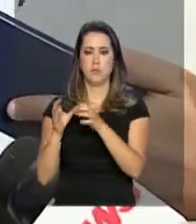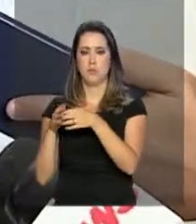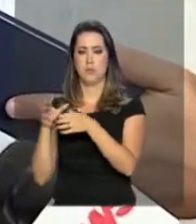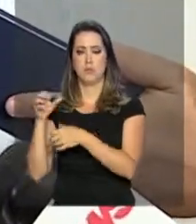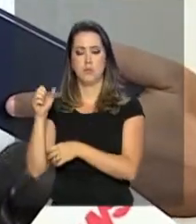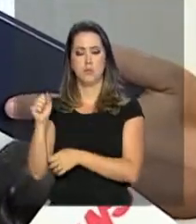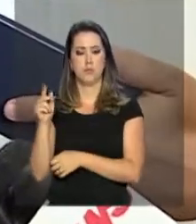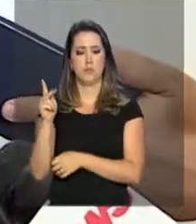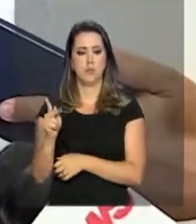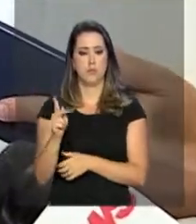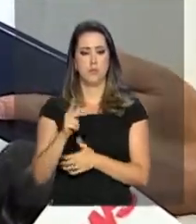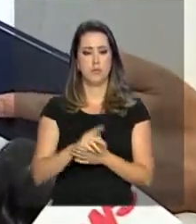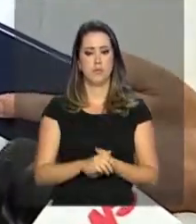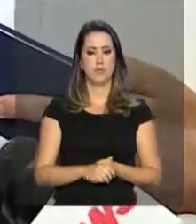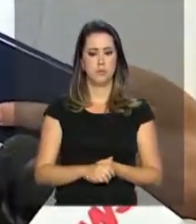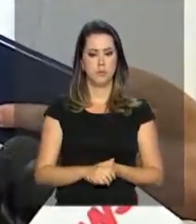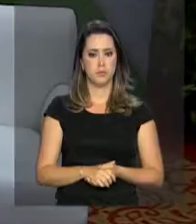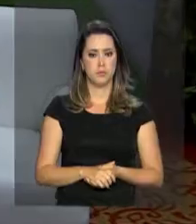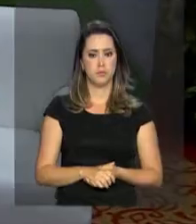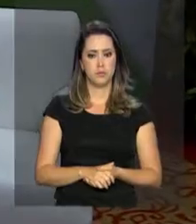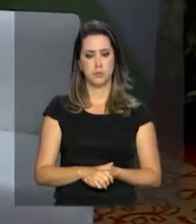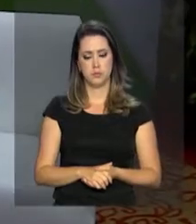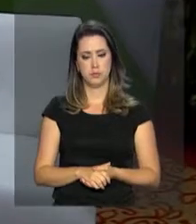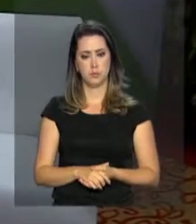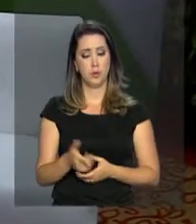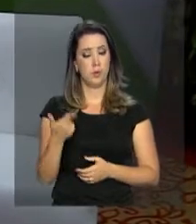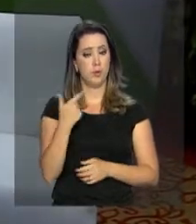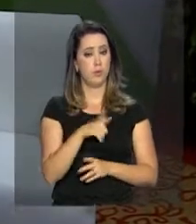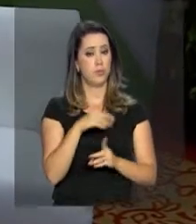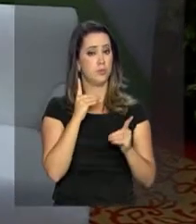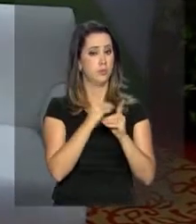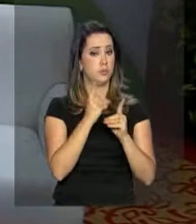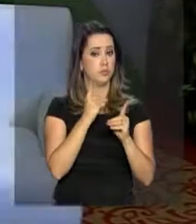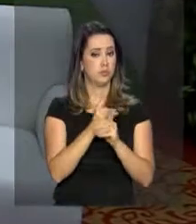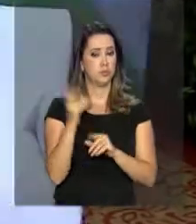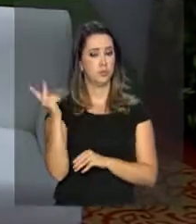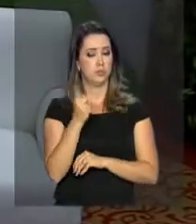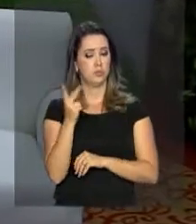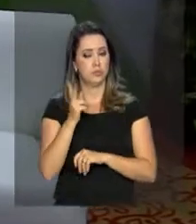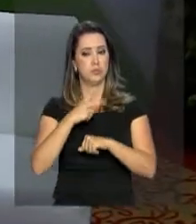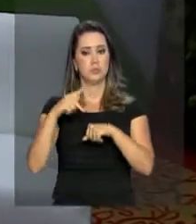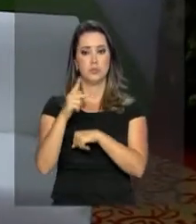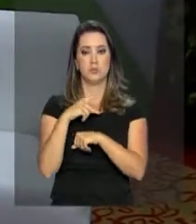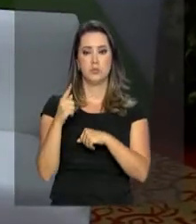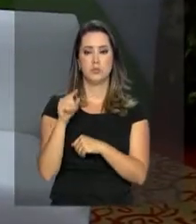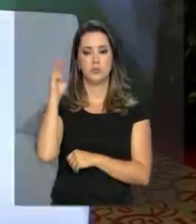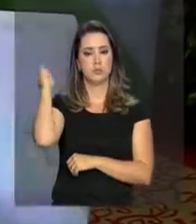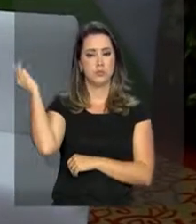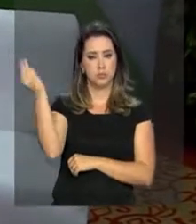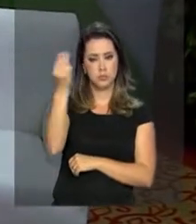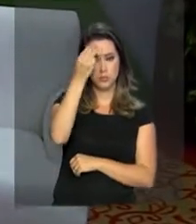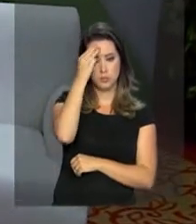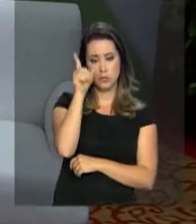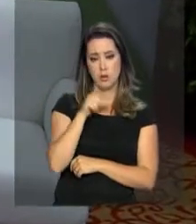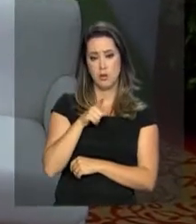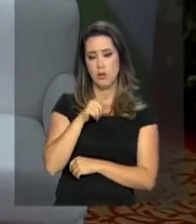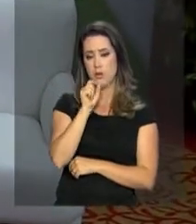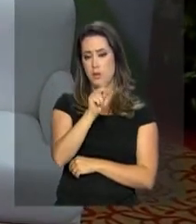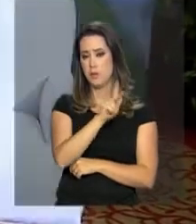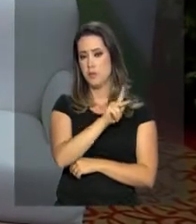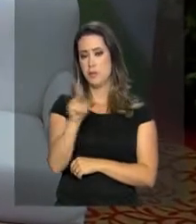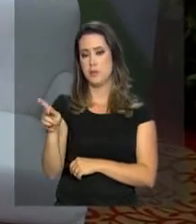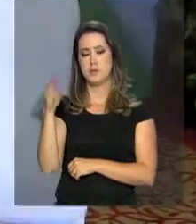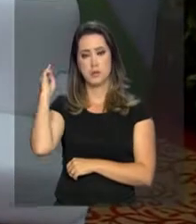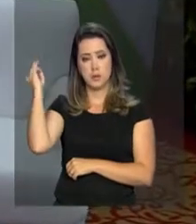ea o mercosul outro encontro bilateral do presidente michel temer em porto vai até foi com o presidente do méxico